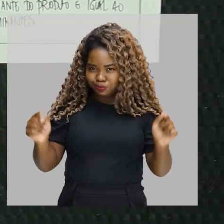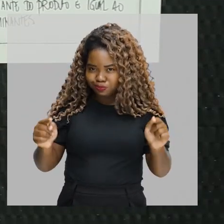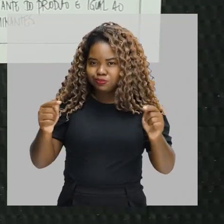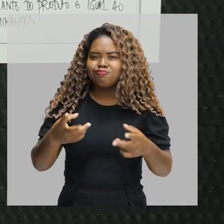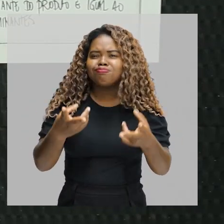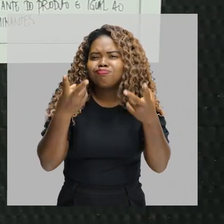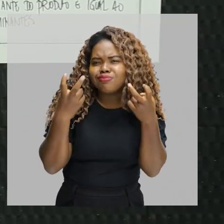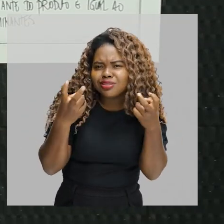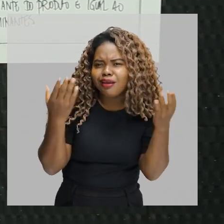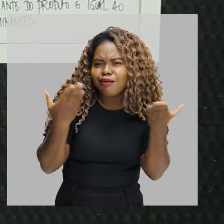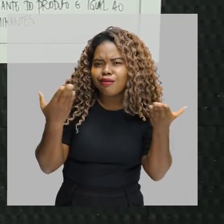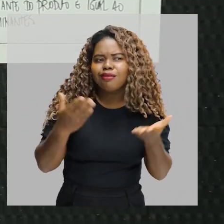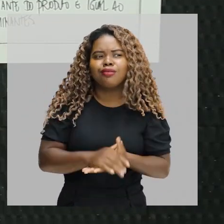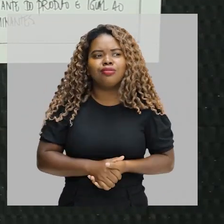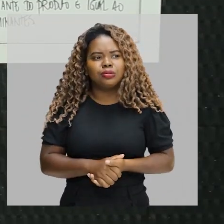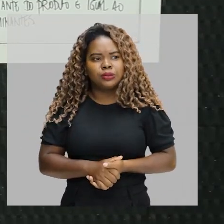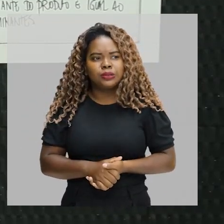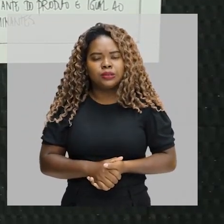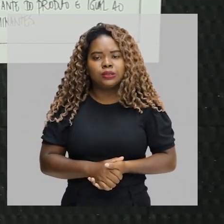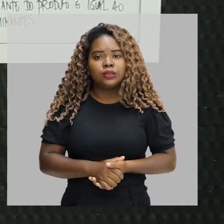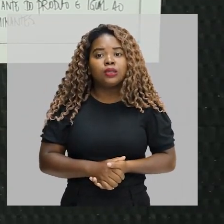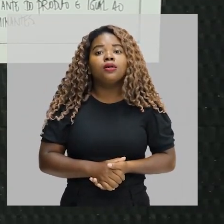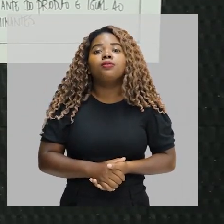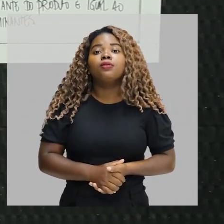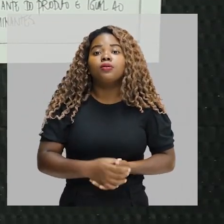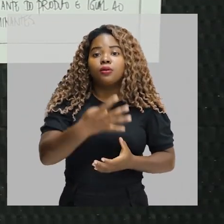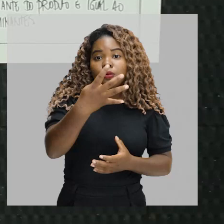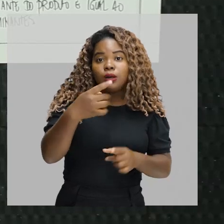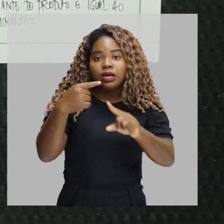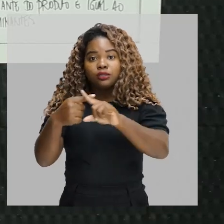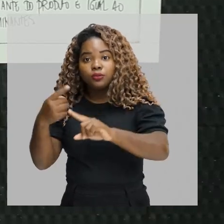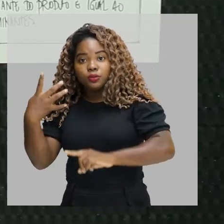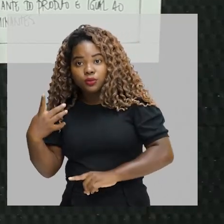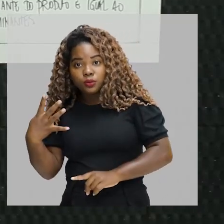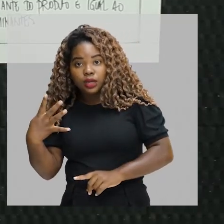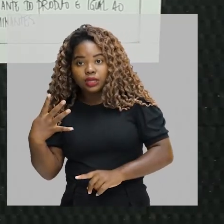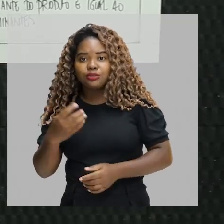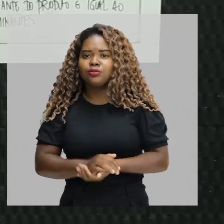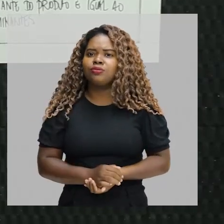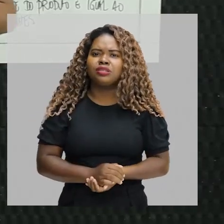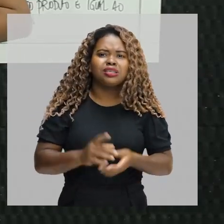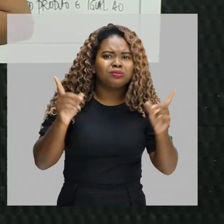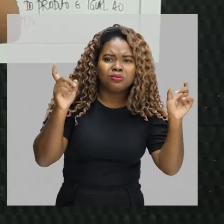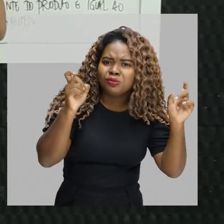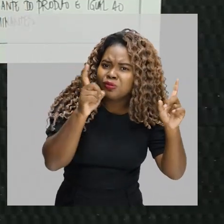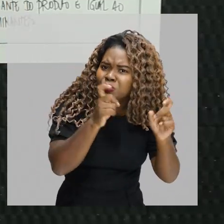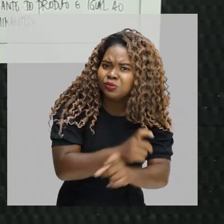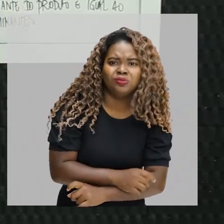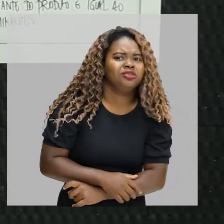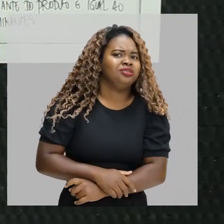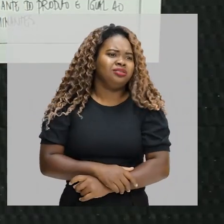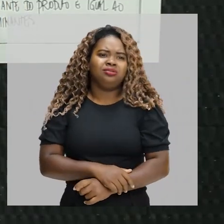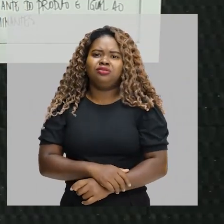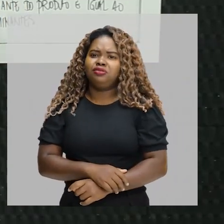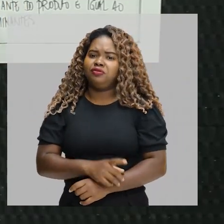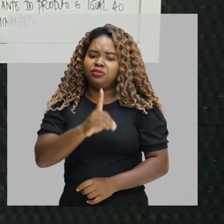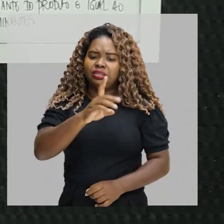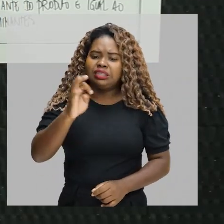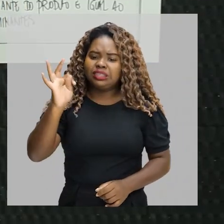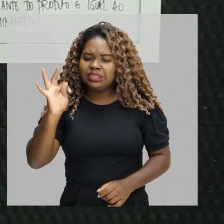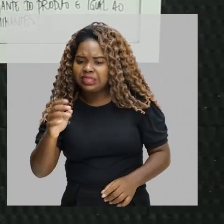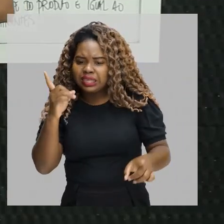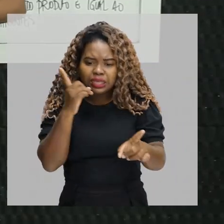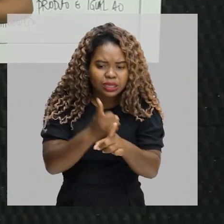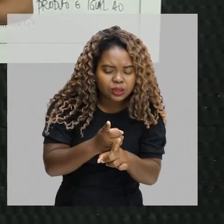só. Uma matriz 4 por 4, que é muito trabalhoso você calcular um determinante de uma matriz